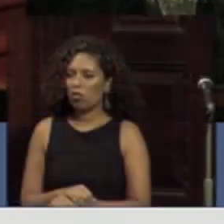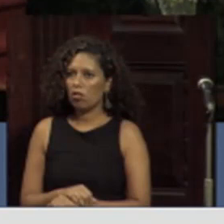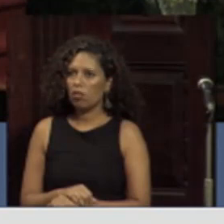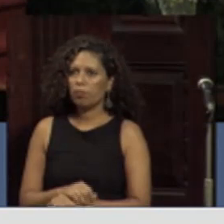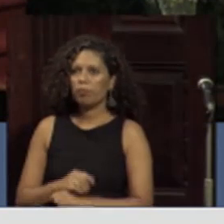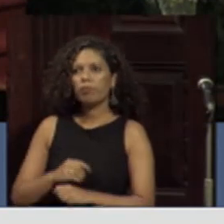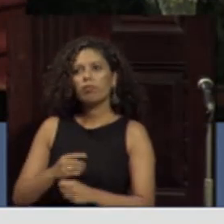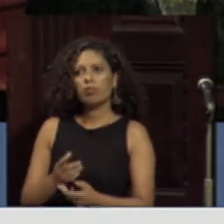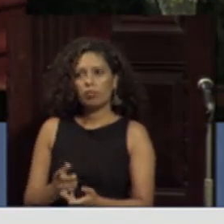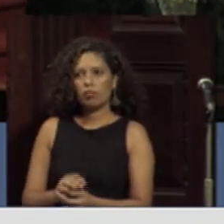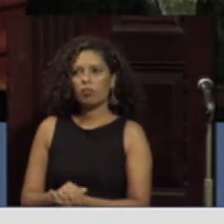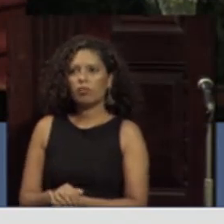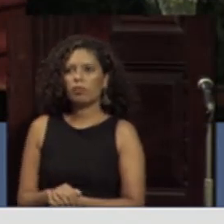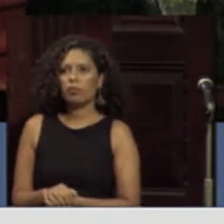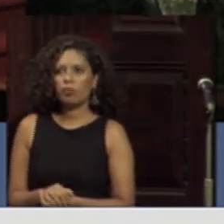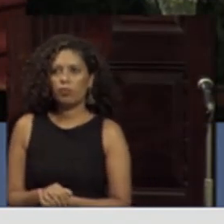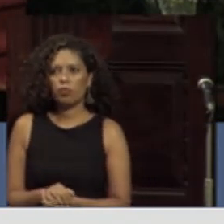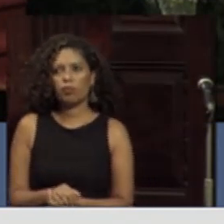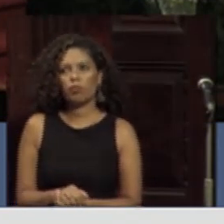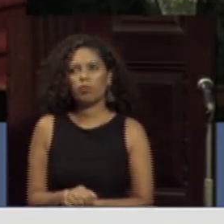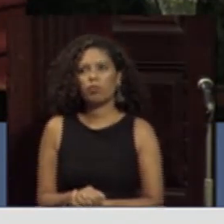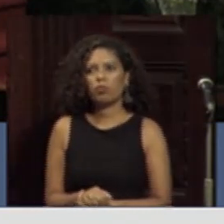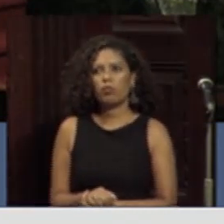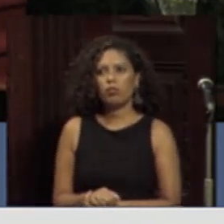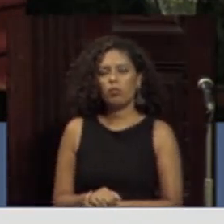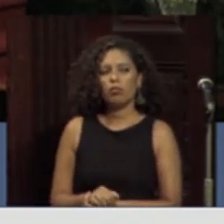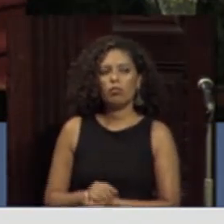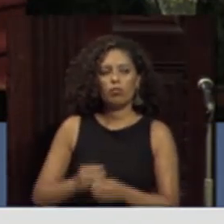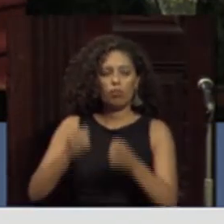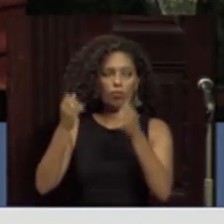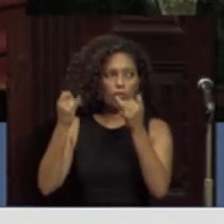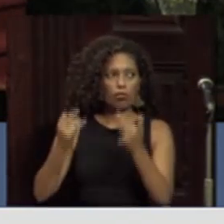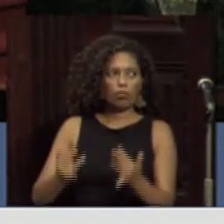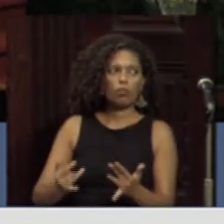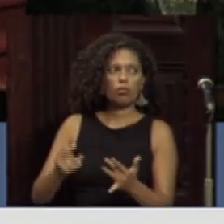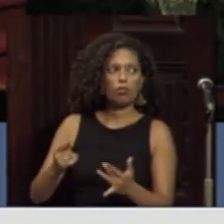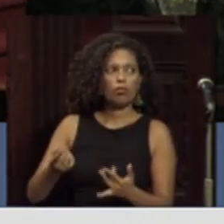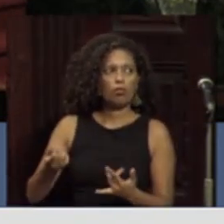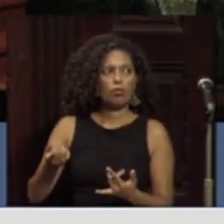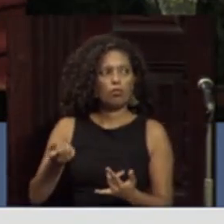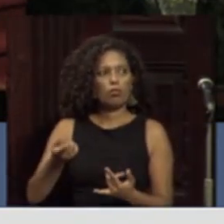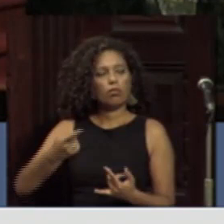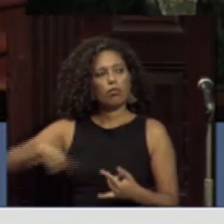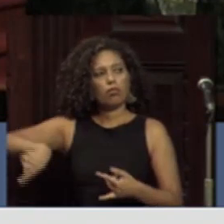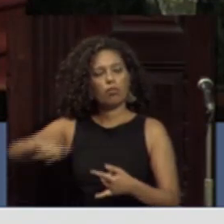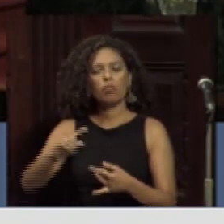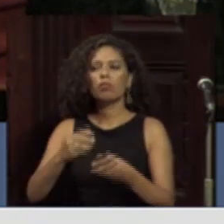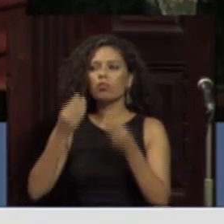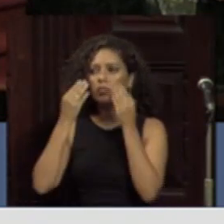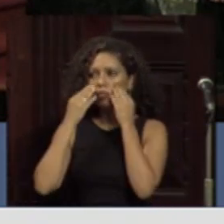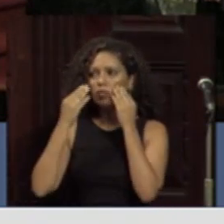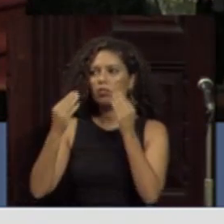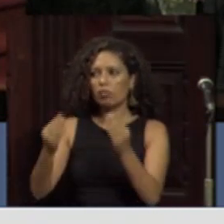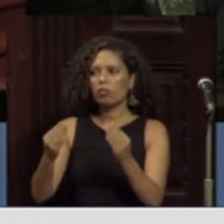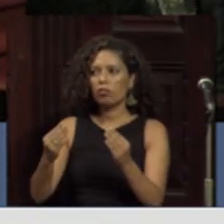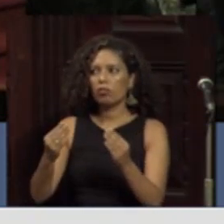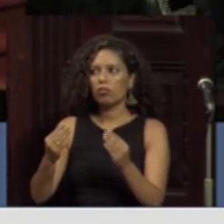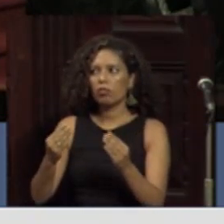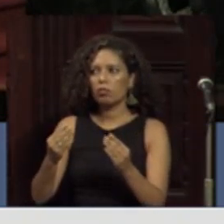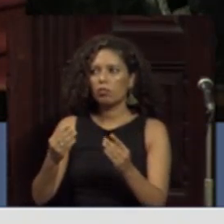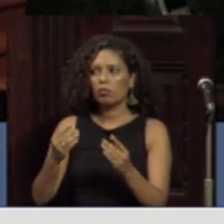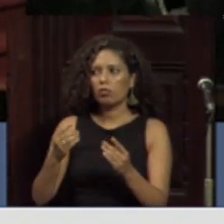desses equipamentos dificulta exatamente a realização do exame através